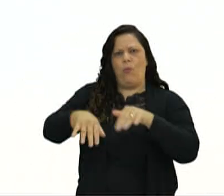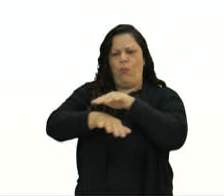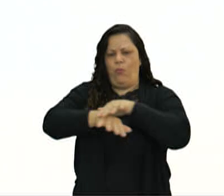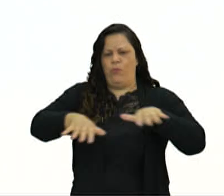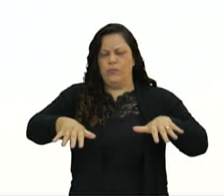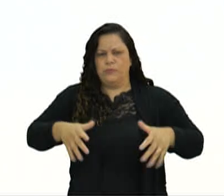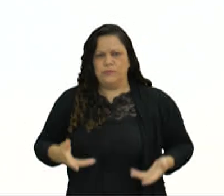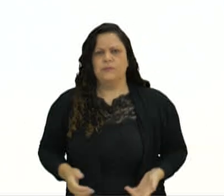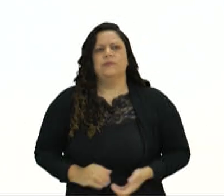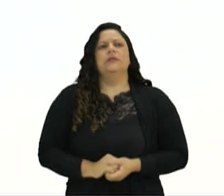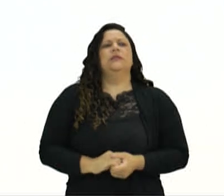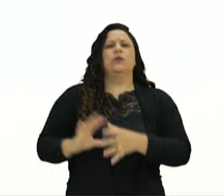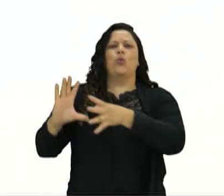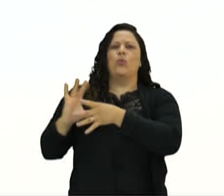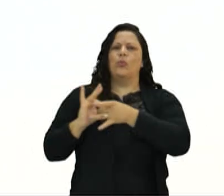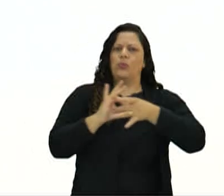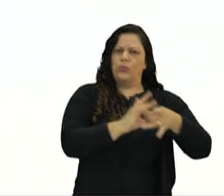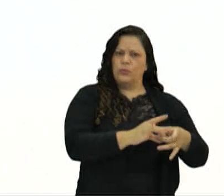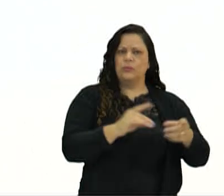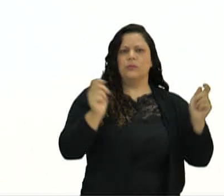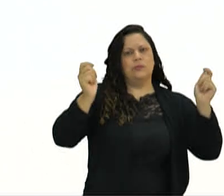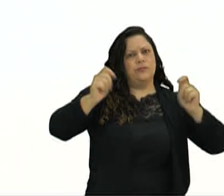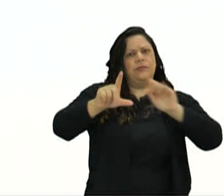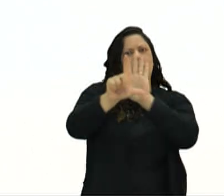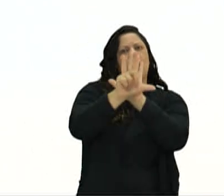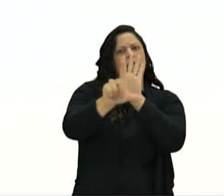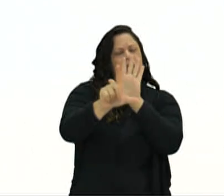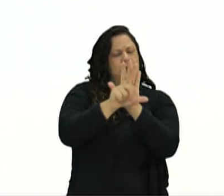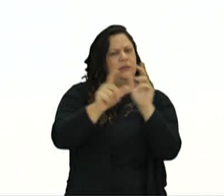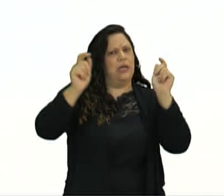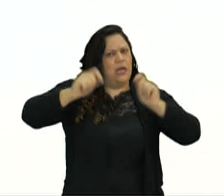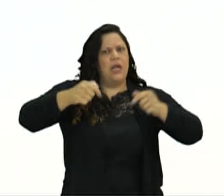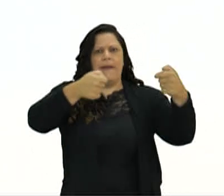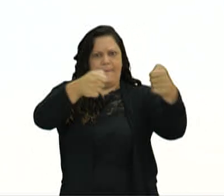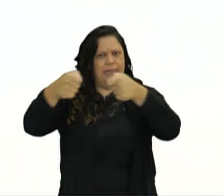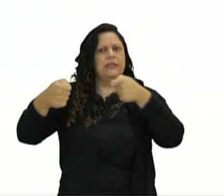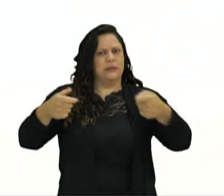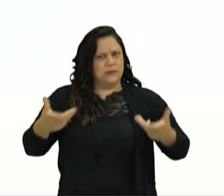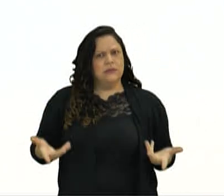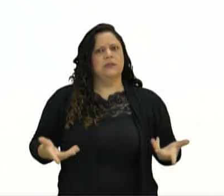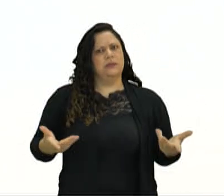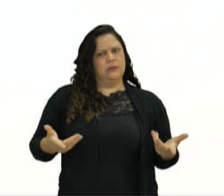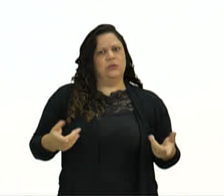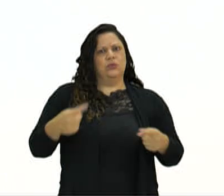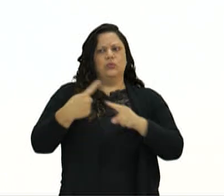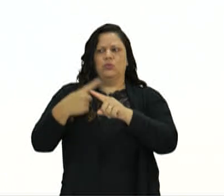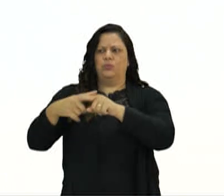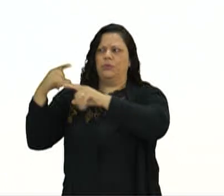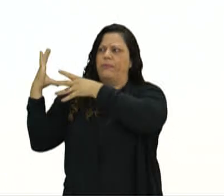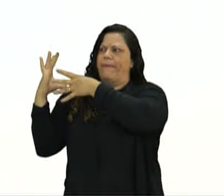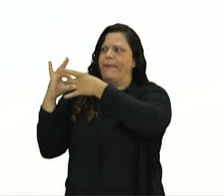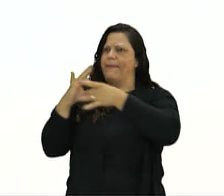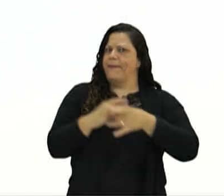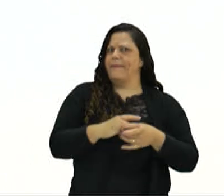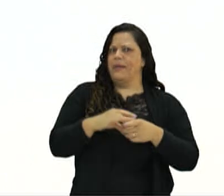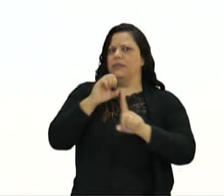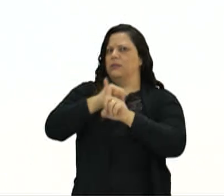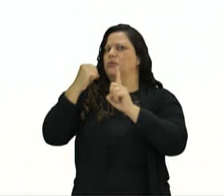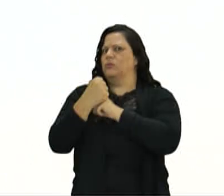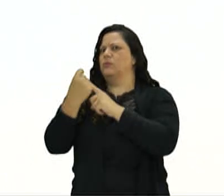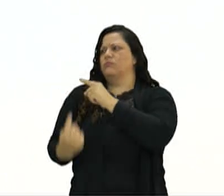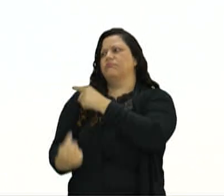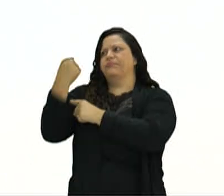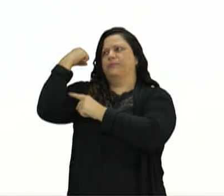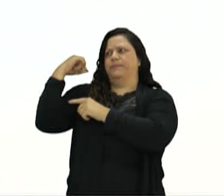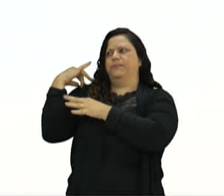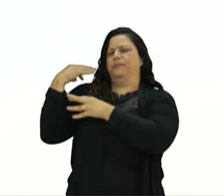mulher. O contexto aí, essa lei, ela é necessária devido a um contexto, né, de